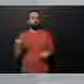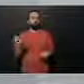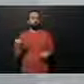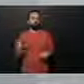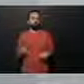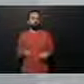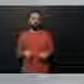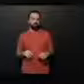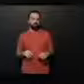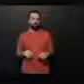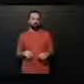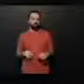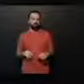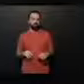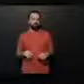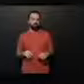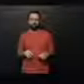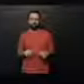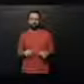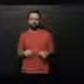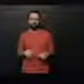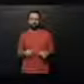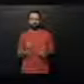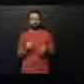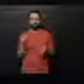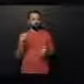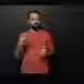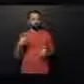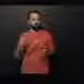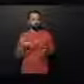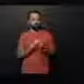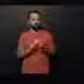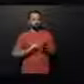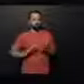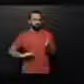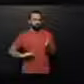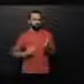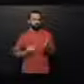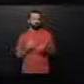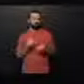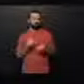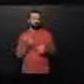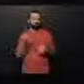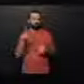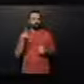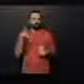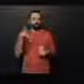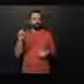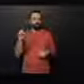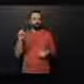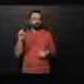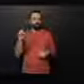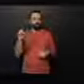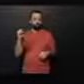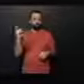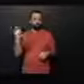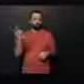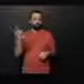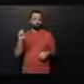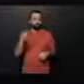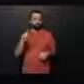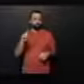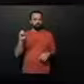números. Item 2. Realização das atividades das páginas 184 e 185.